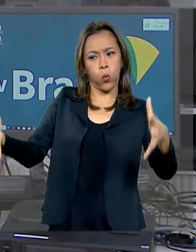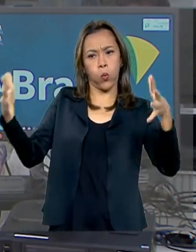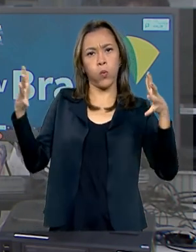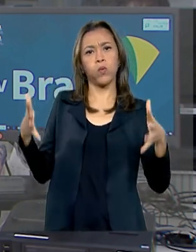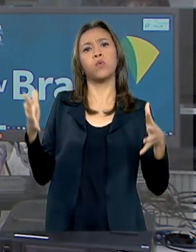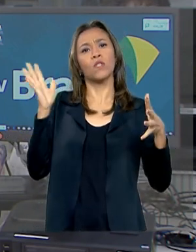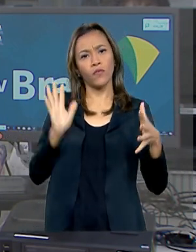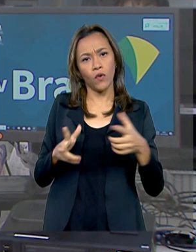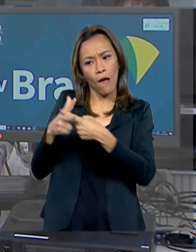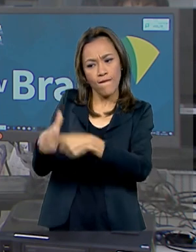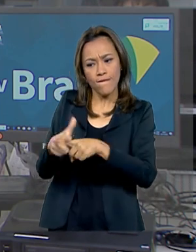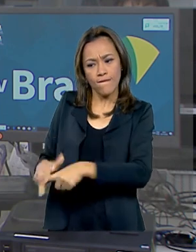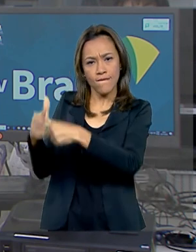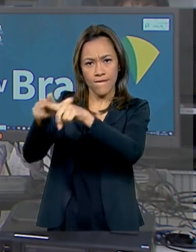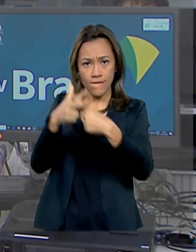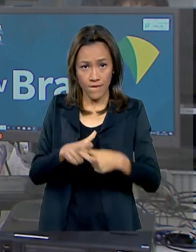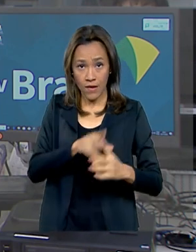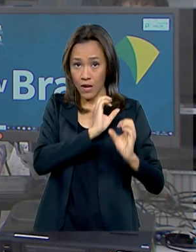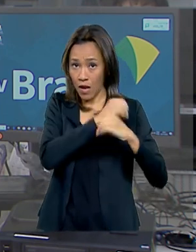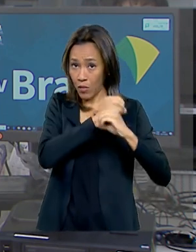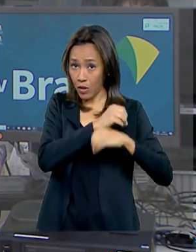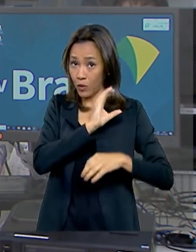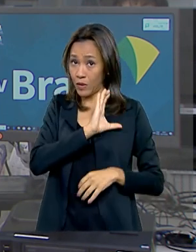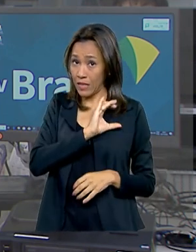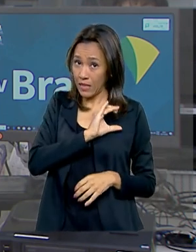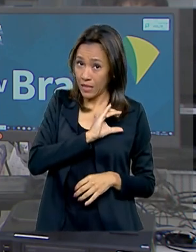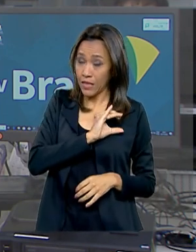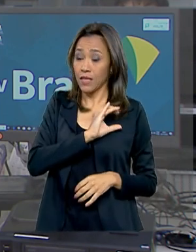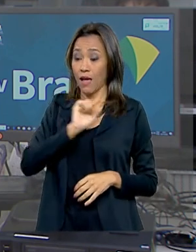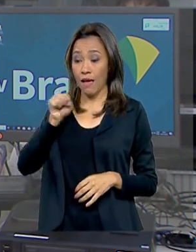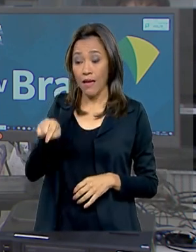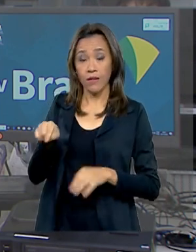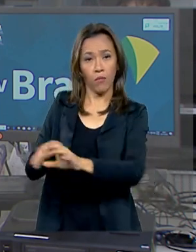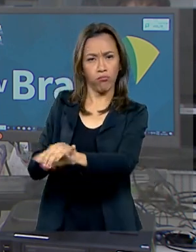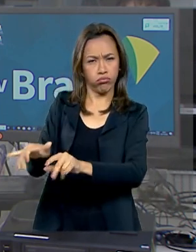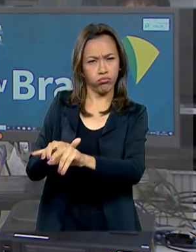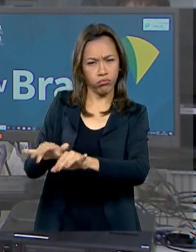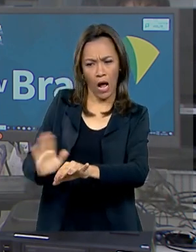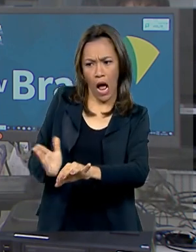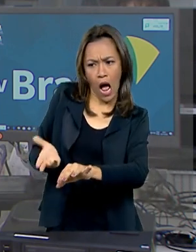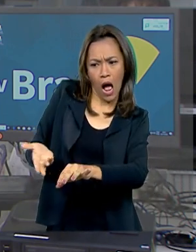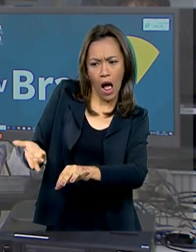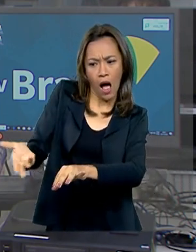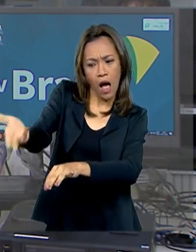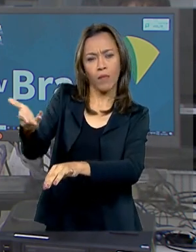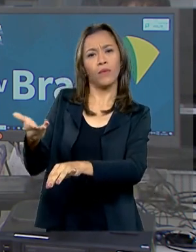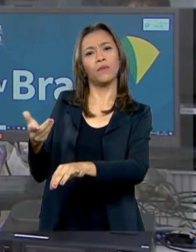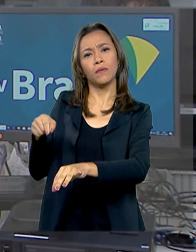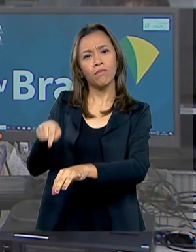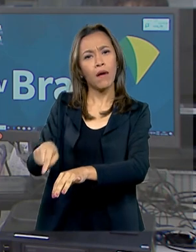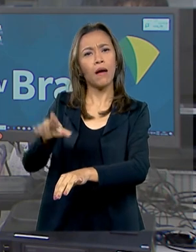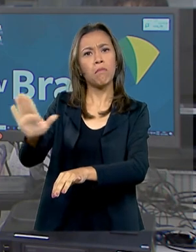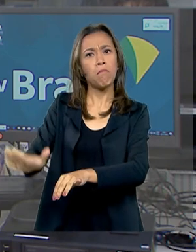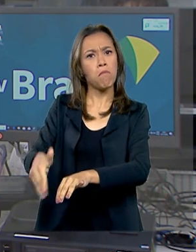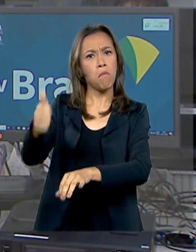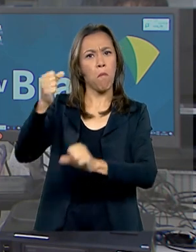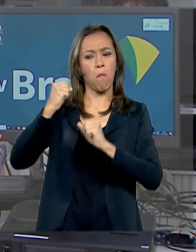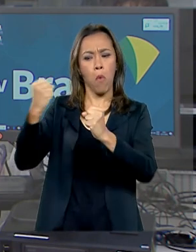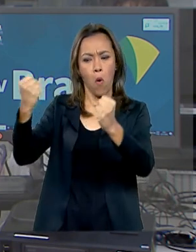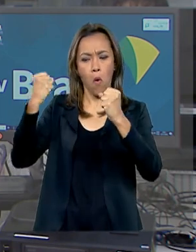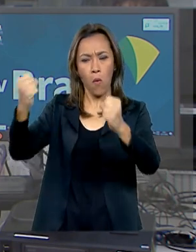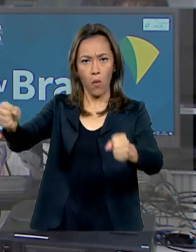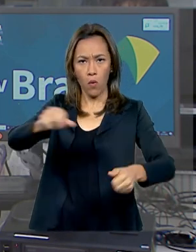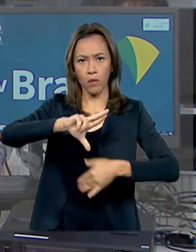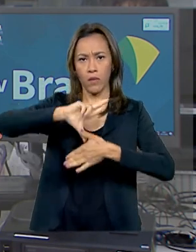pelo Laboratório Nacional de Computação Científica. A máquina agora, com maior rapidez e precisão, se torna a mais potente da